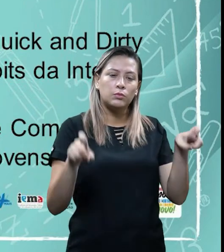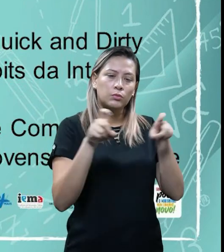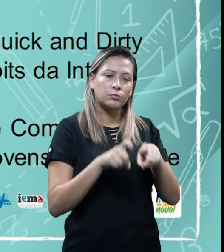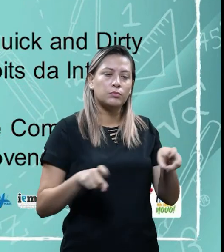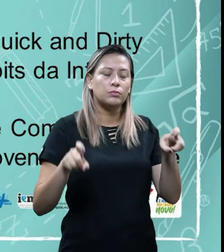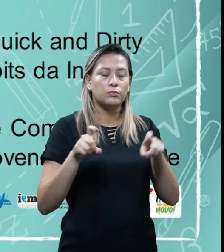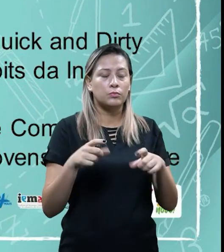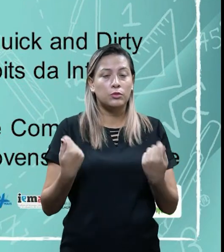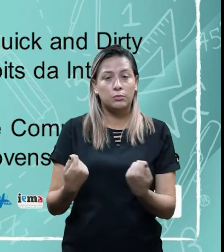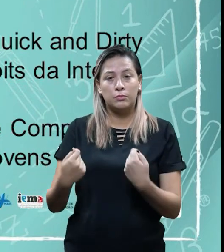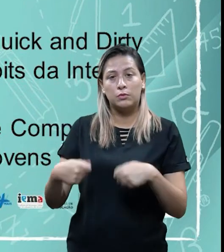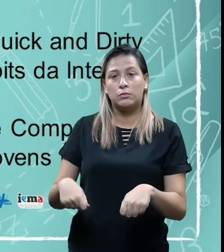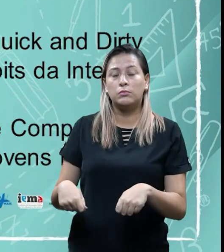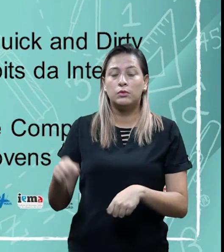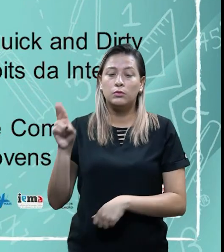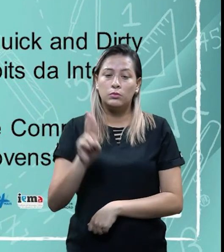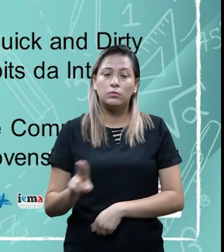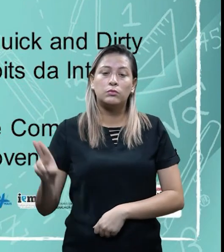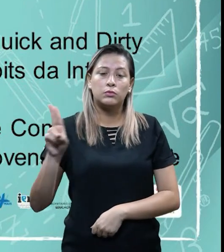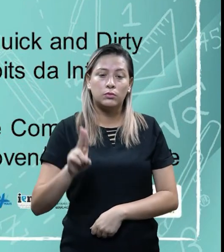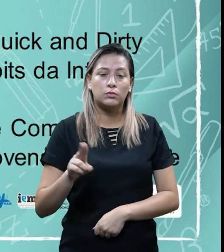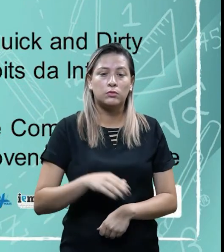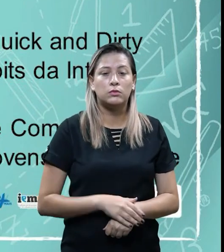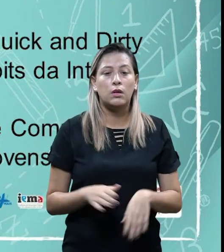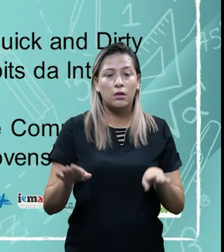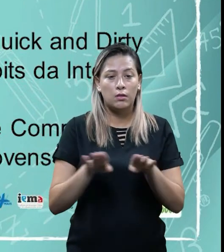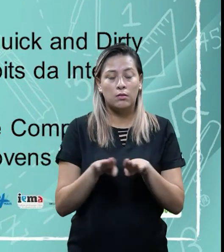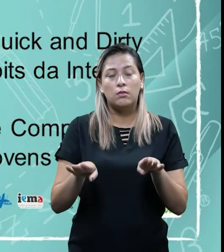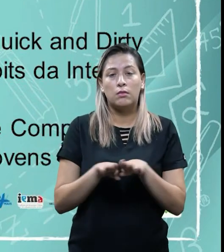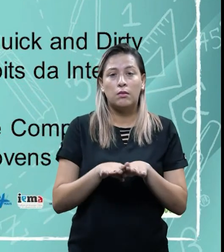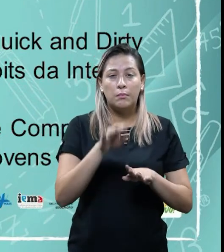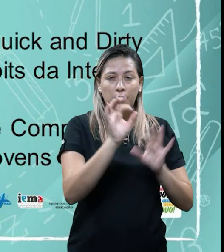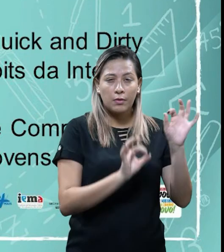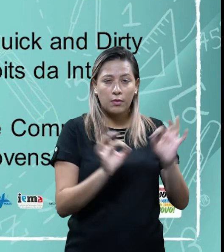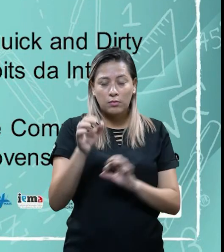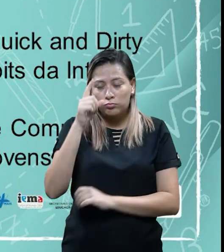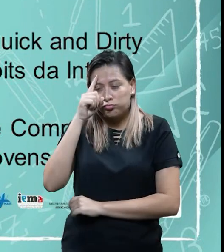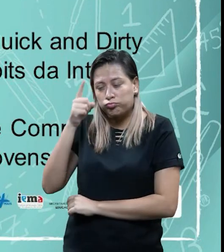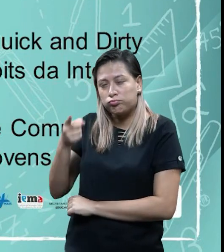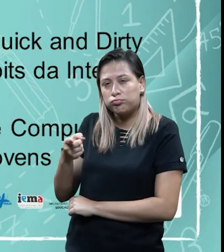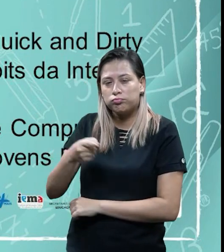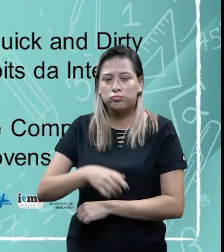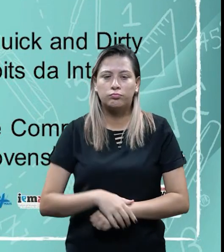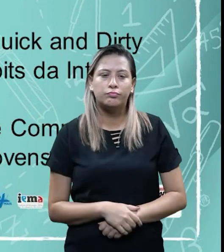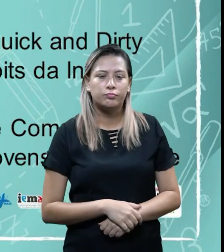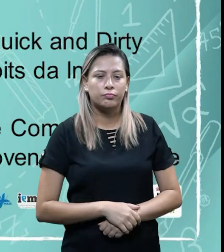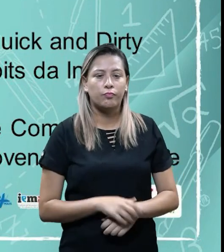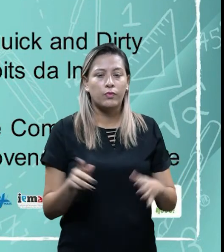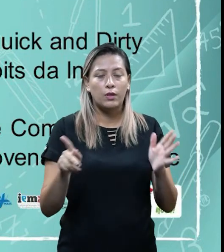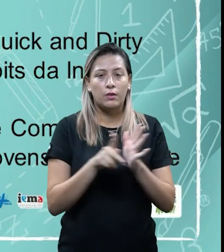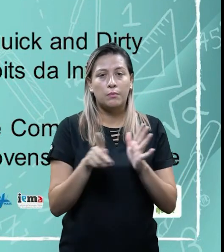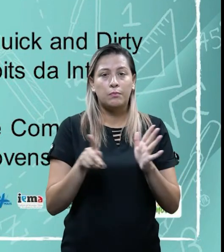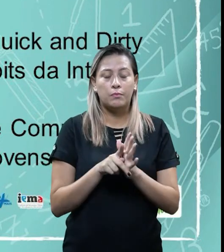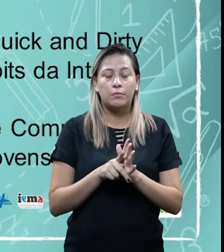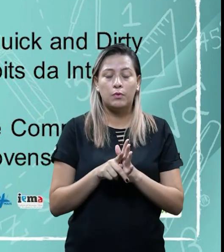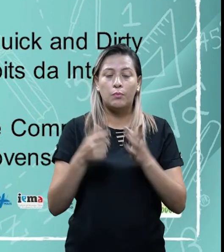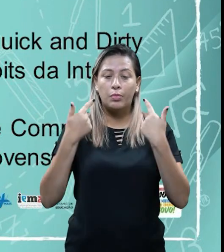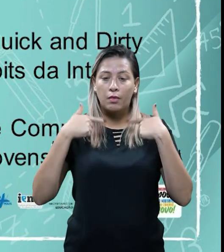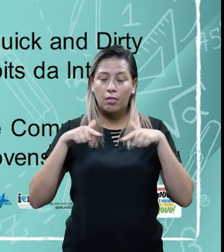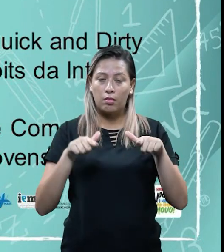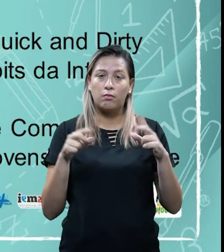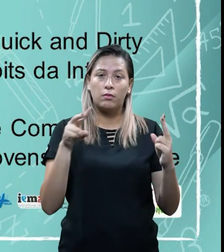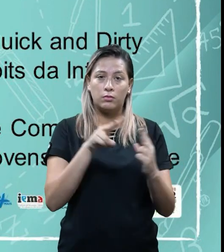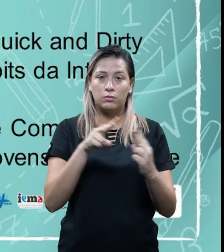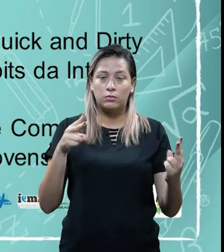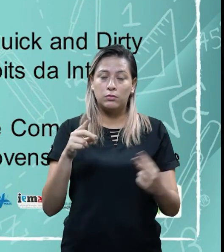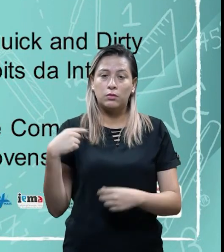permite usarmos e dar ordens ao mesmo. Traduz da linguagem digital naquela que